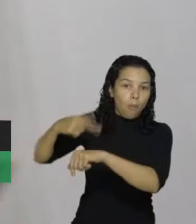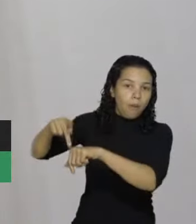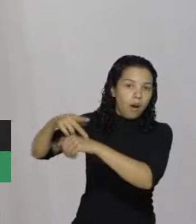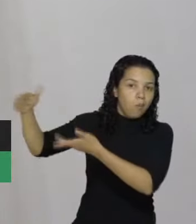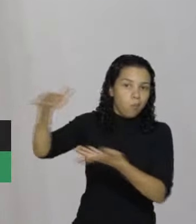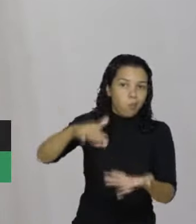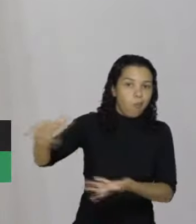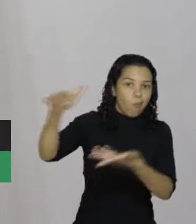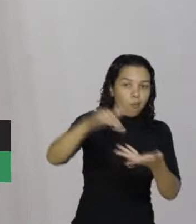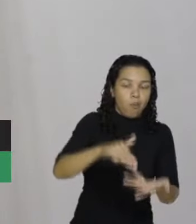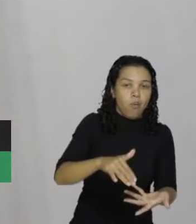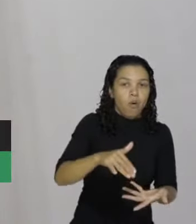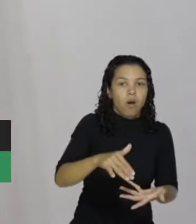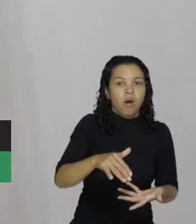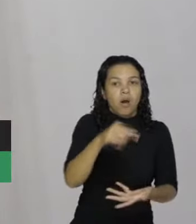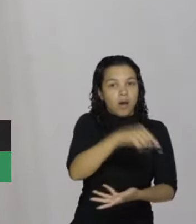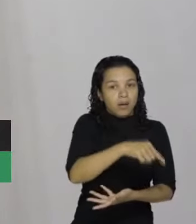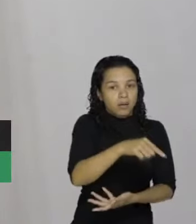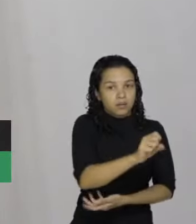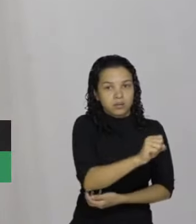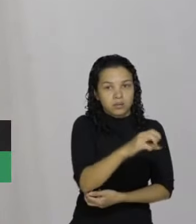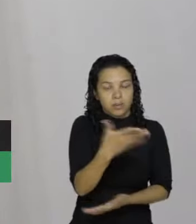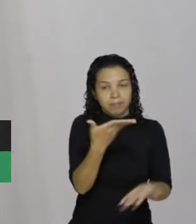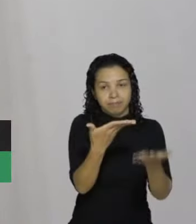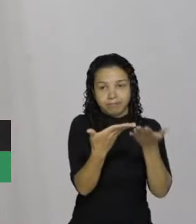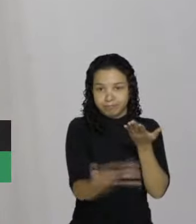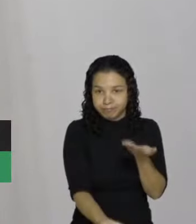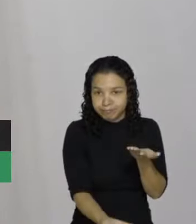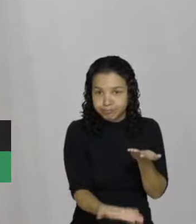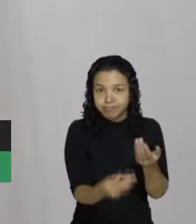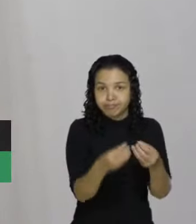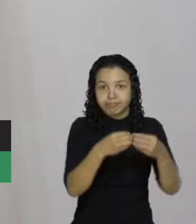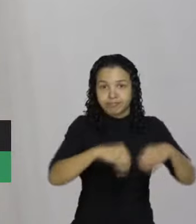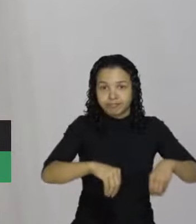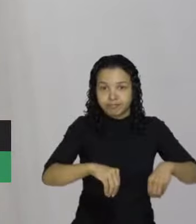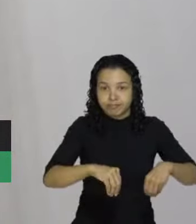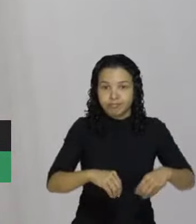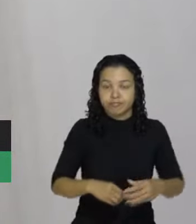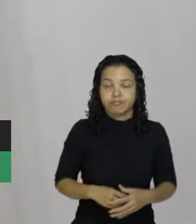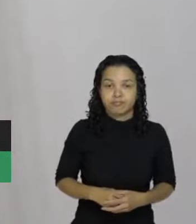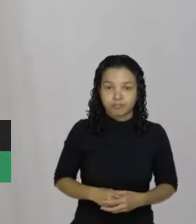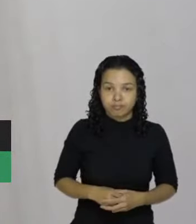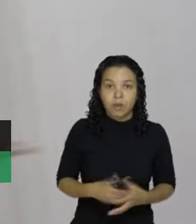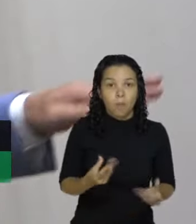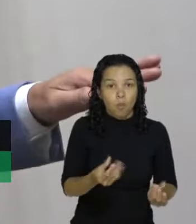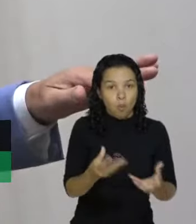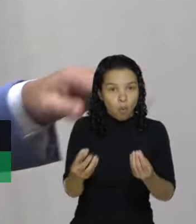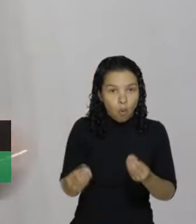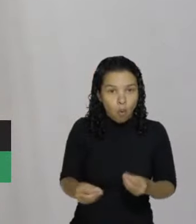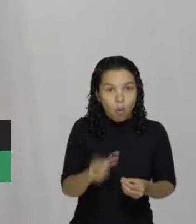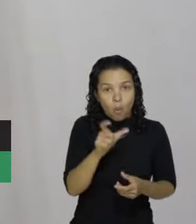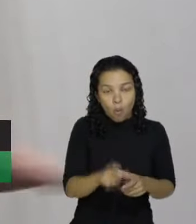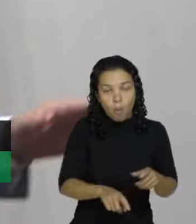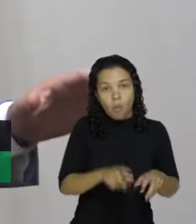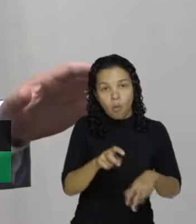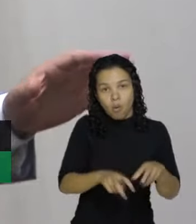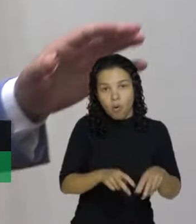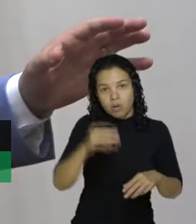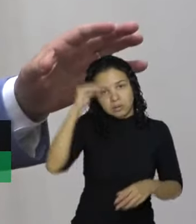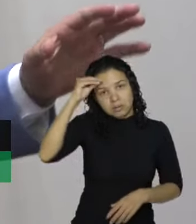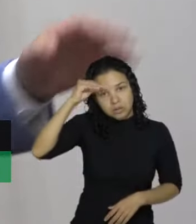preço do leite de Santa Catarina e o agricultor passava a ter prejuízo. Aí, quando muitos produtores saíam do mercado, desistiam